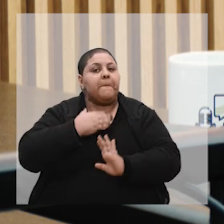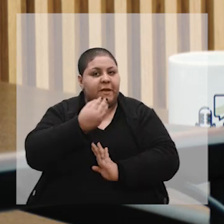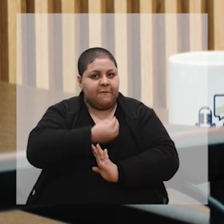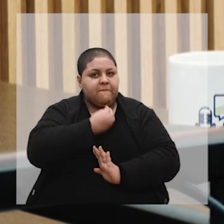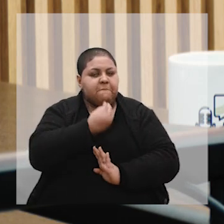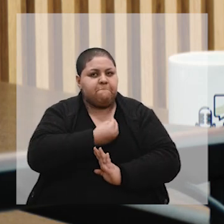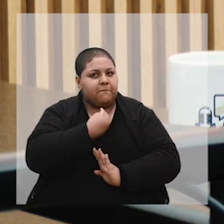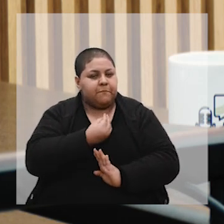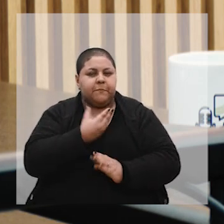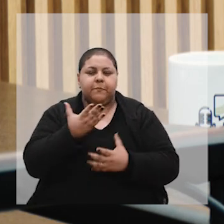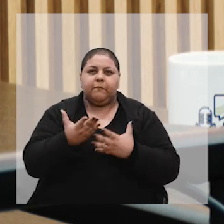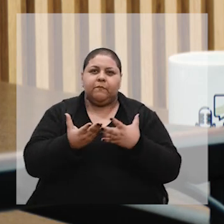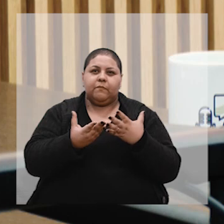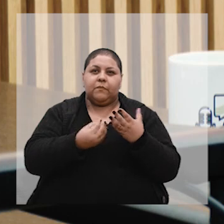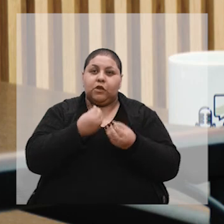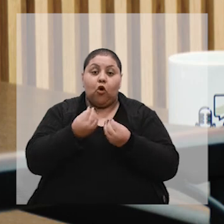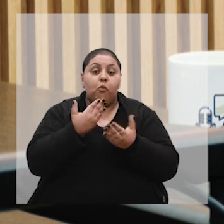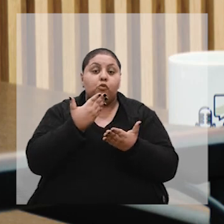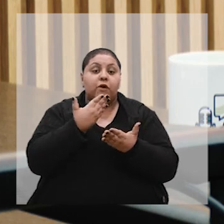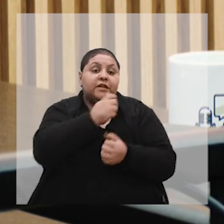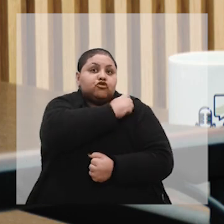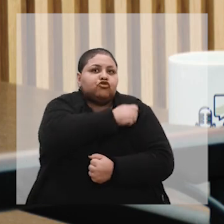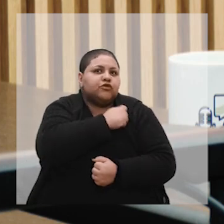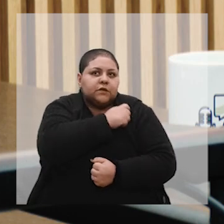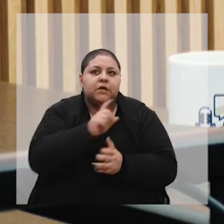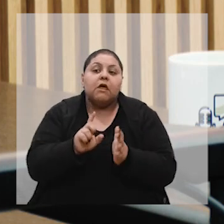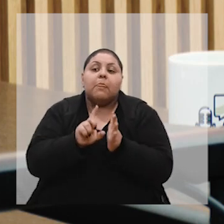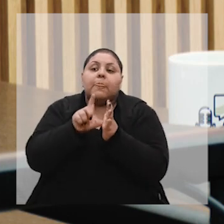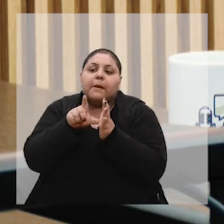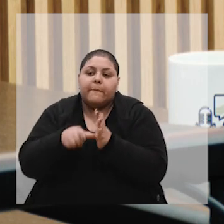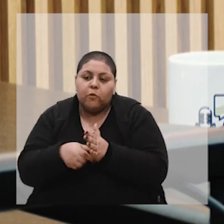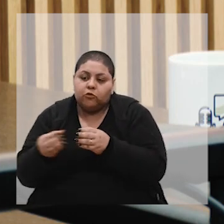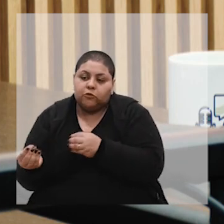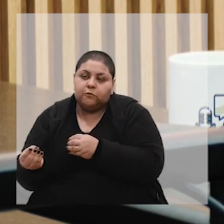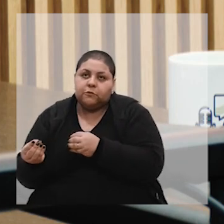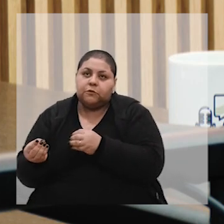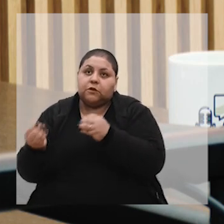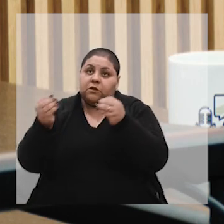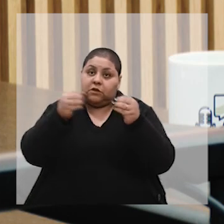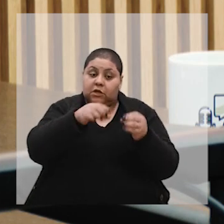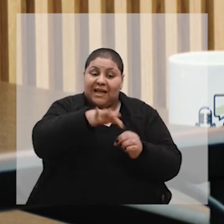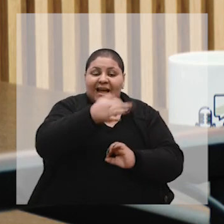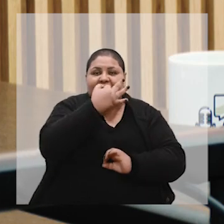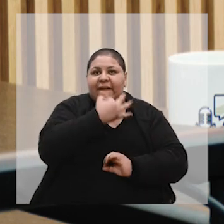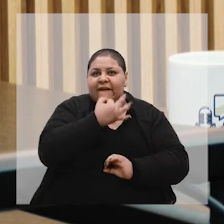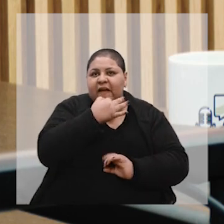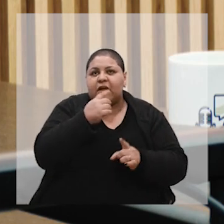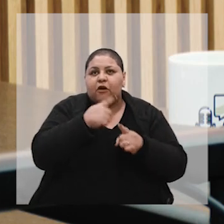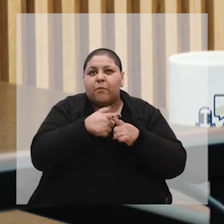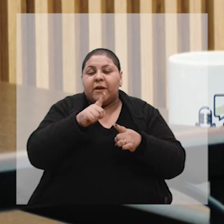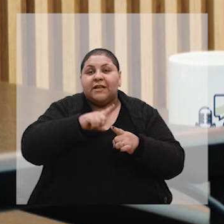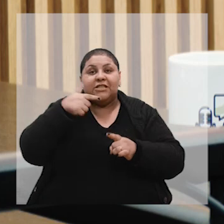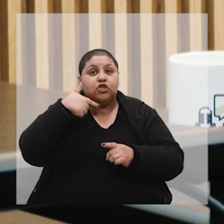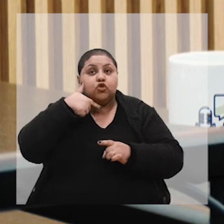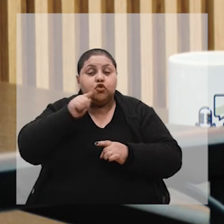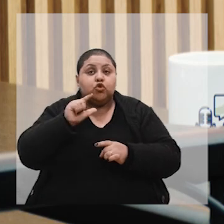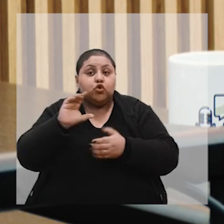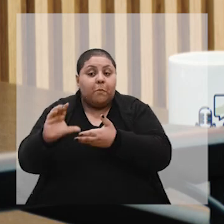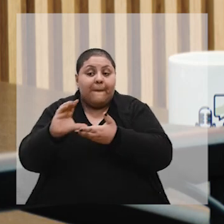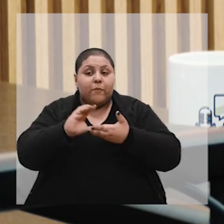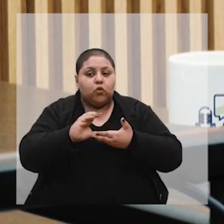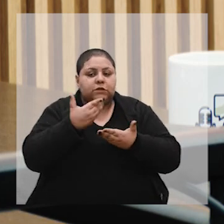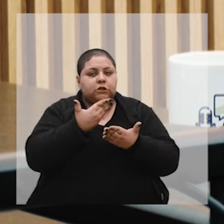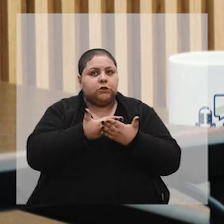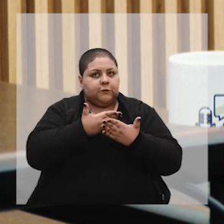minha vida, sabe? Como estudante. E aí, depois dali, vim aqui pra Caxias porque eu tinha conseguido uma bolsa